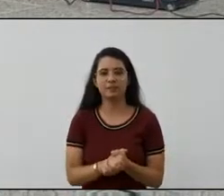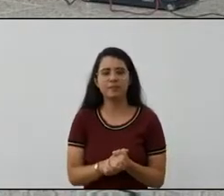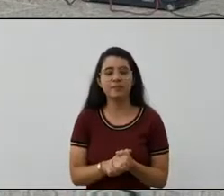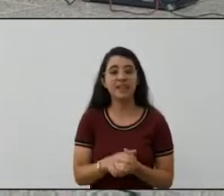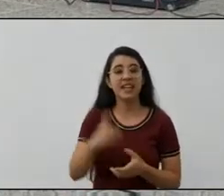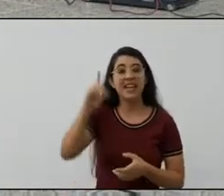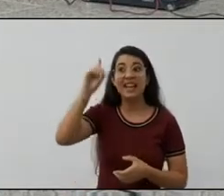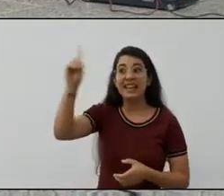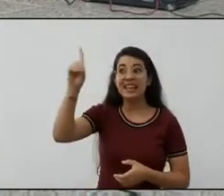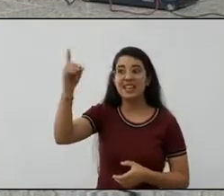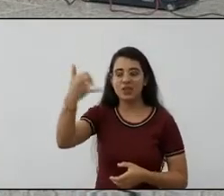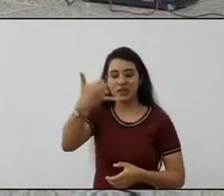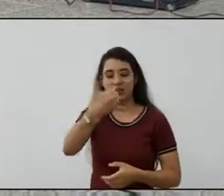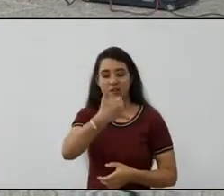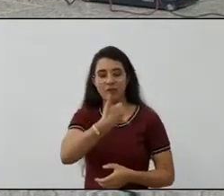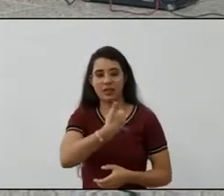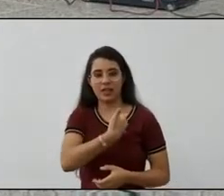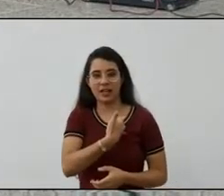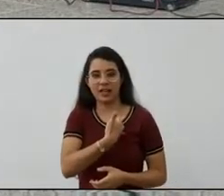palavra,